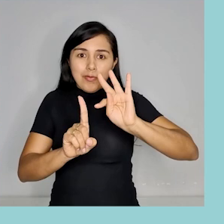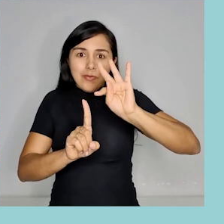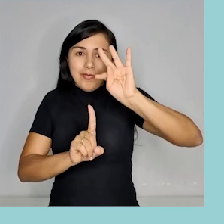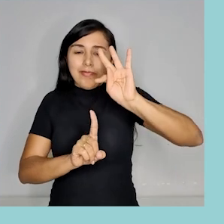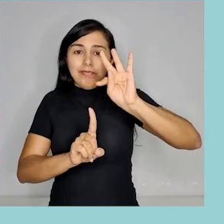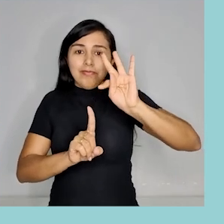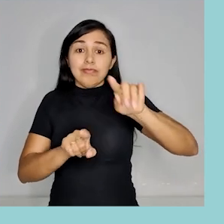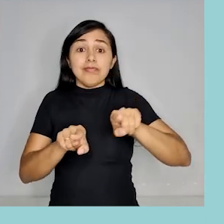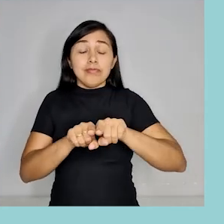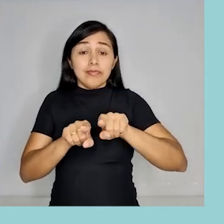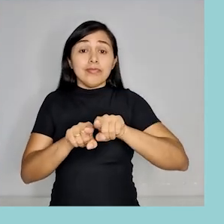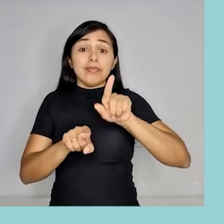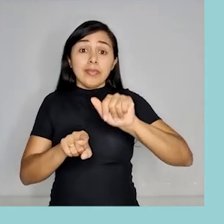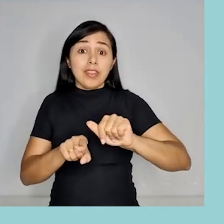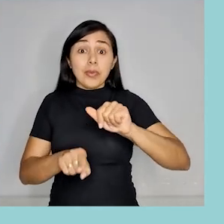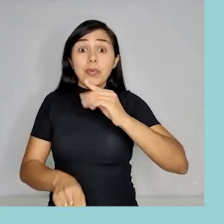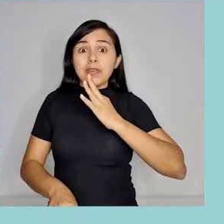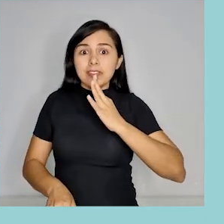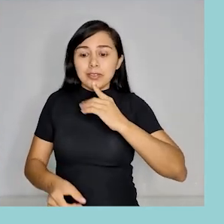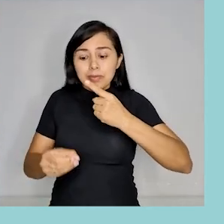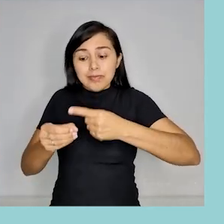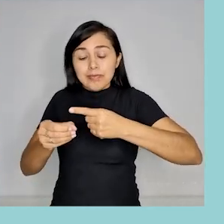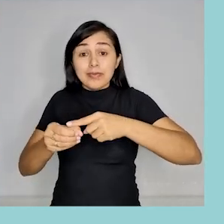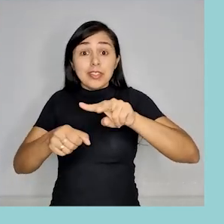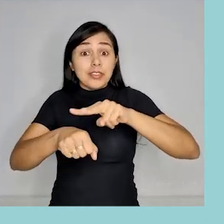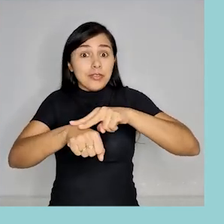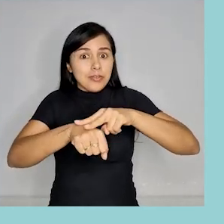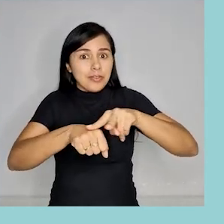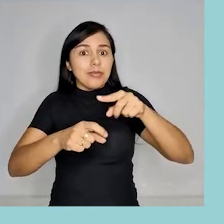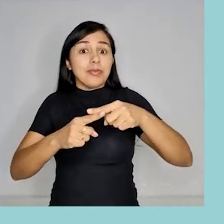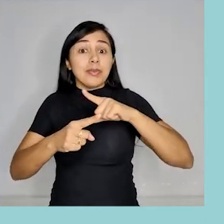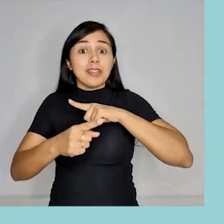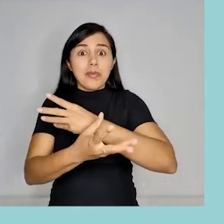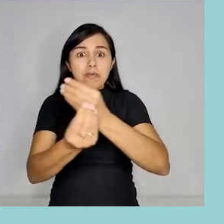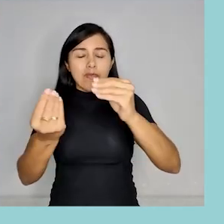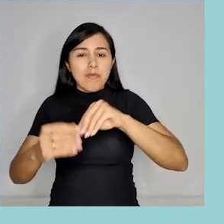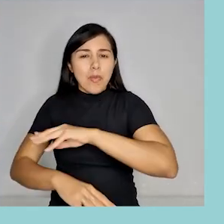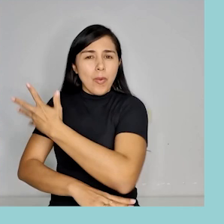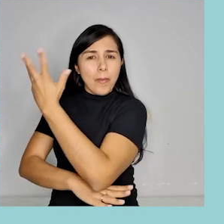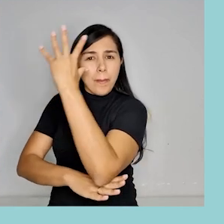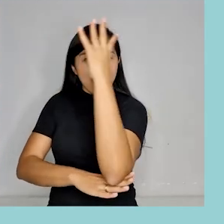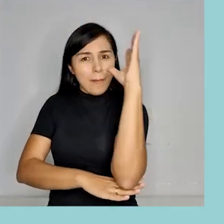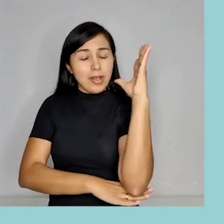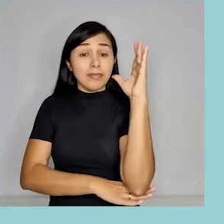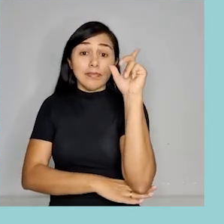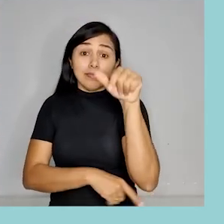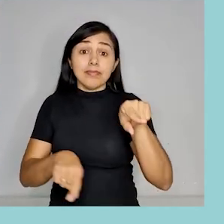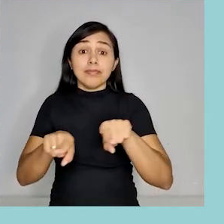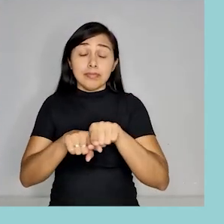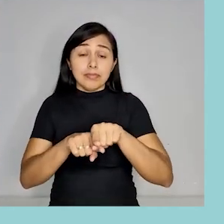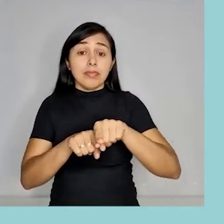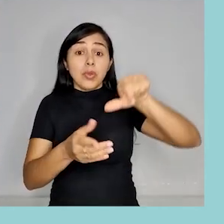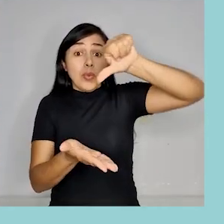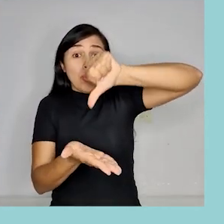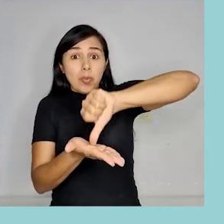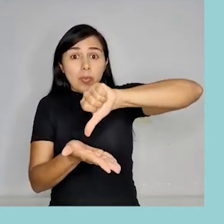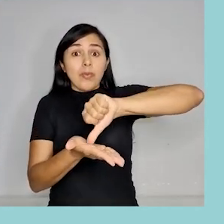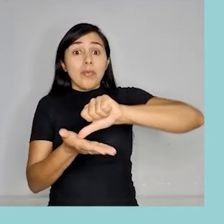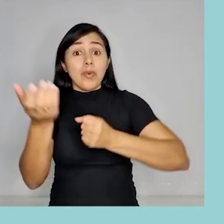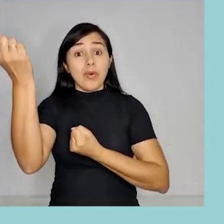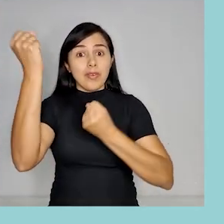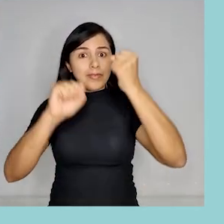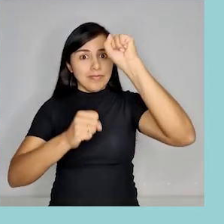temperaturas. Também recebe o reconhecimento de cidade verde, por ser muito bem arborizada. É um polo